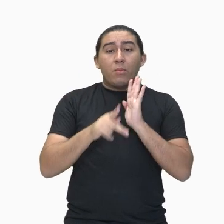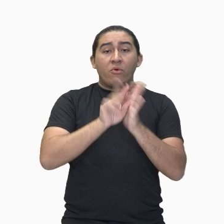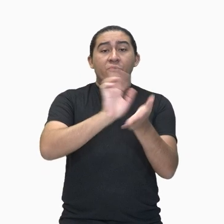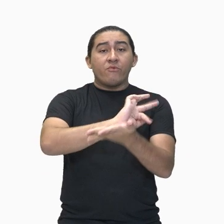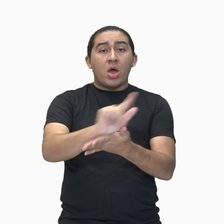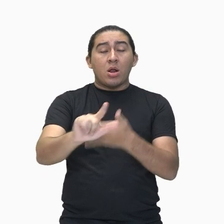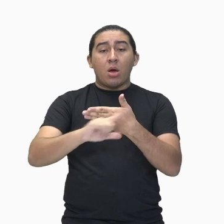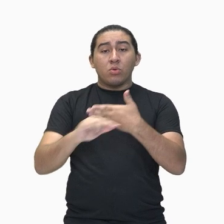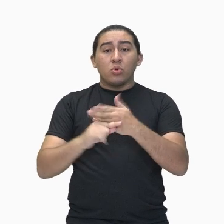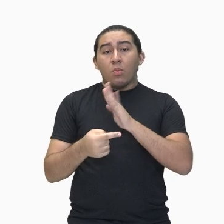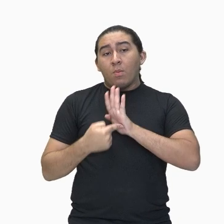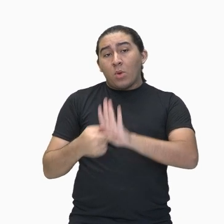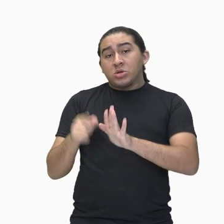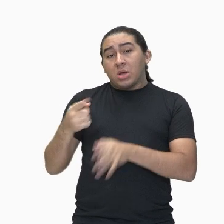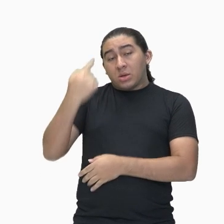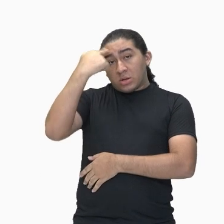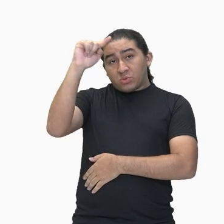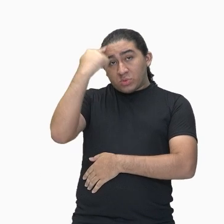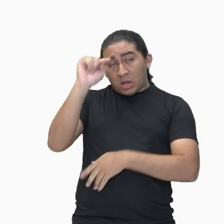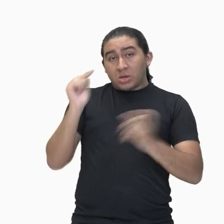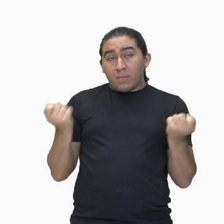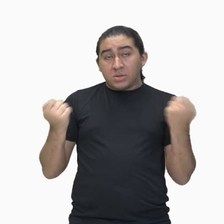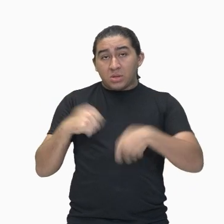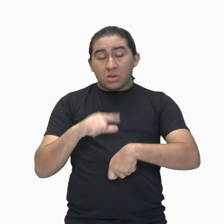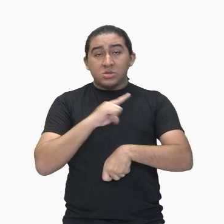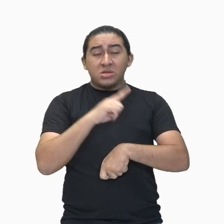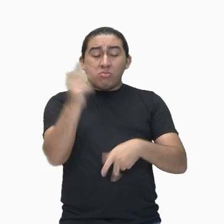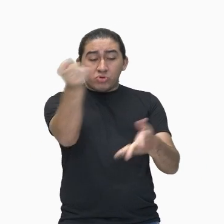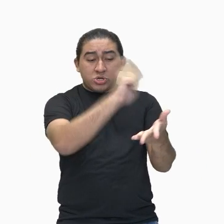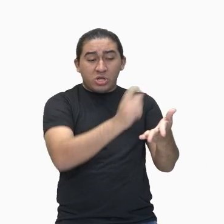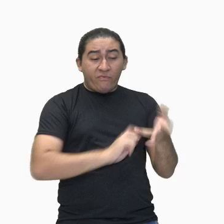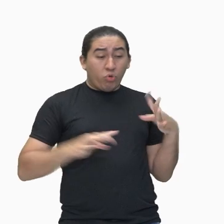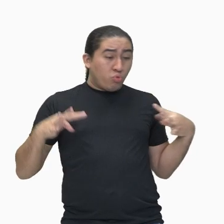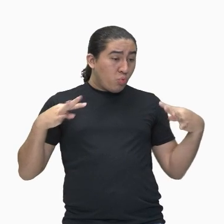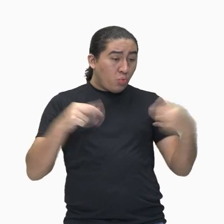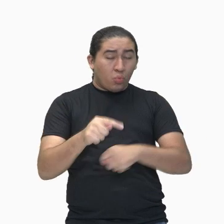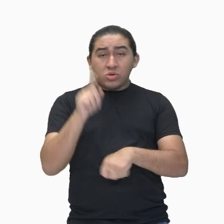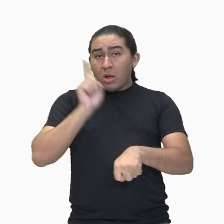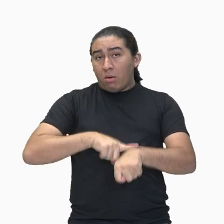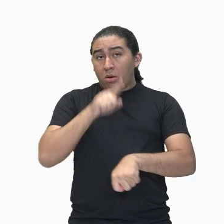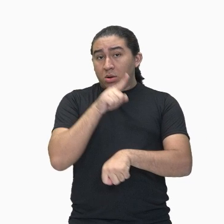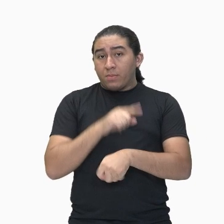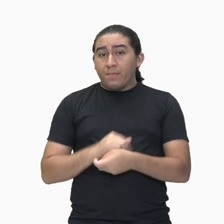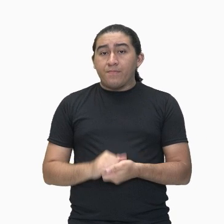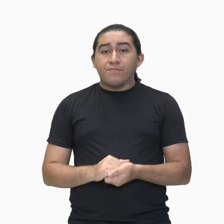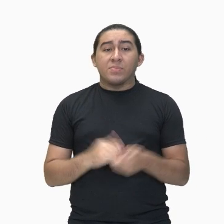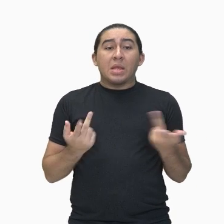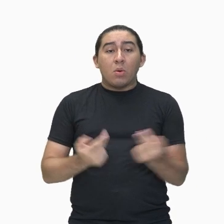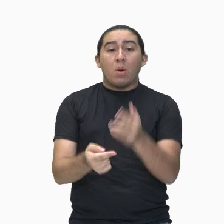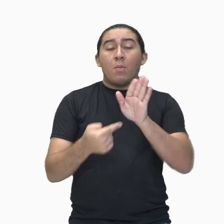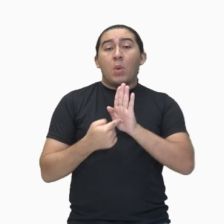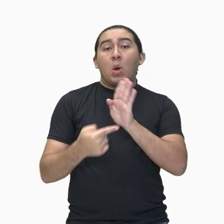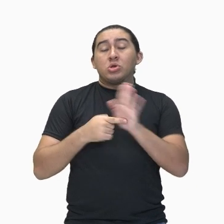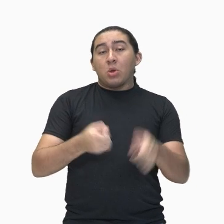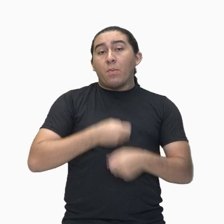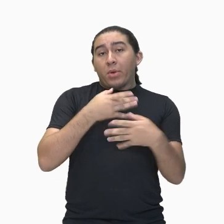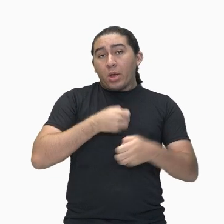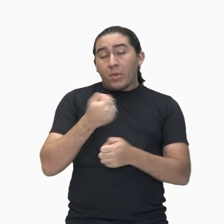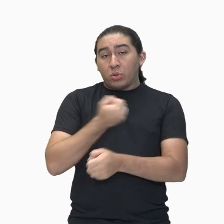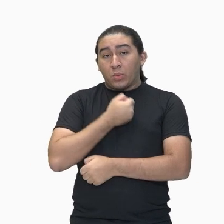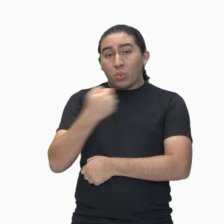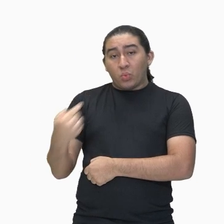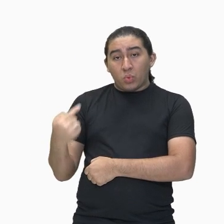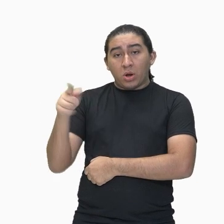baiano revela criatividade e capacidade de improvisar, segundo comprovam os versos do poema 1, em